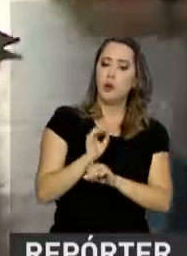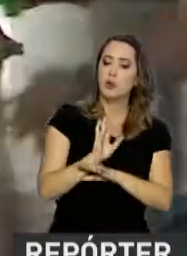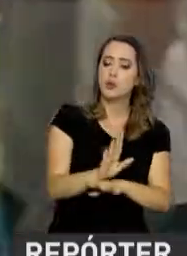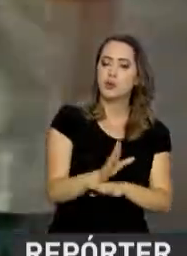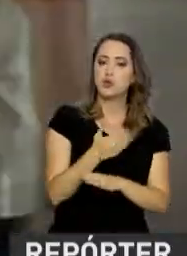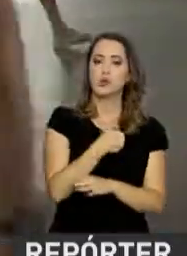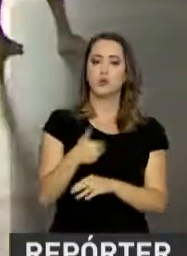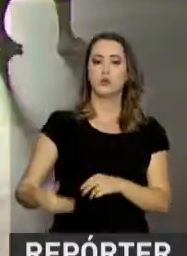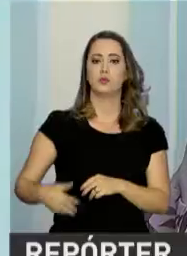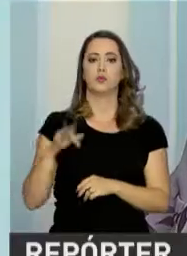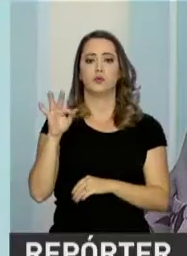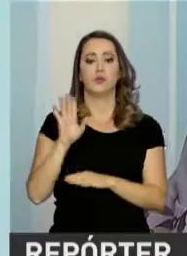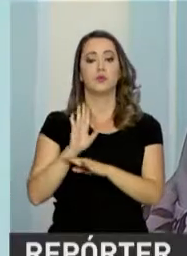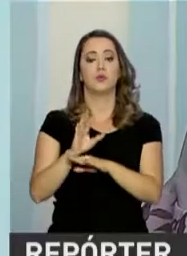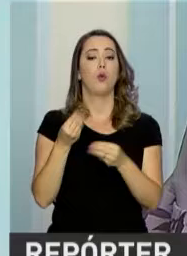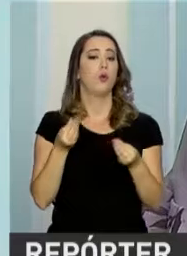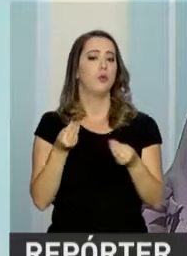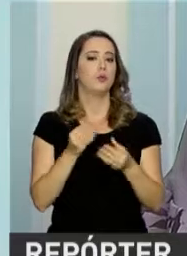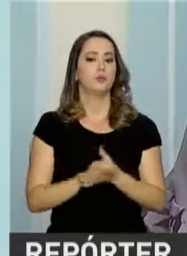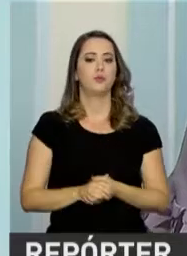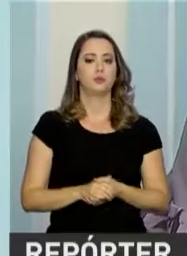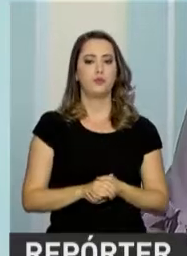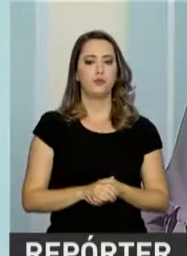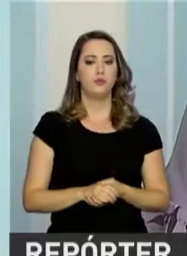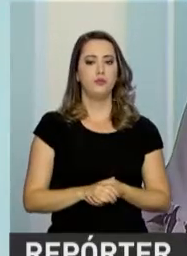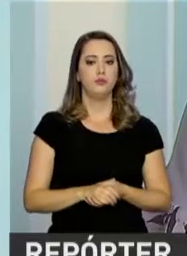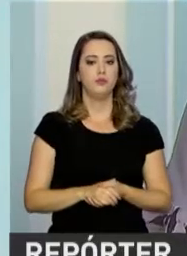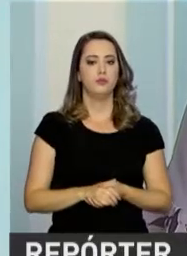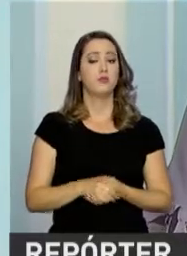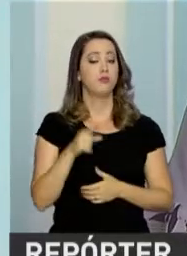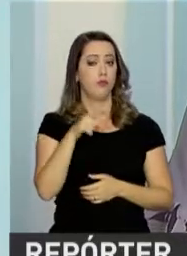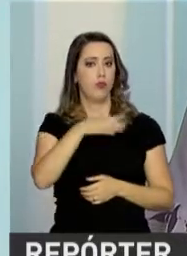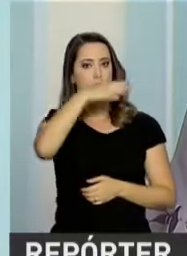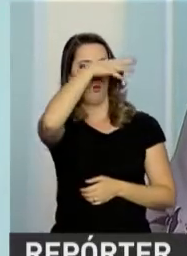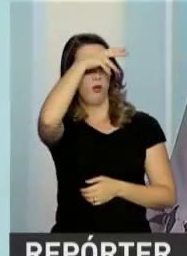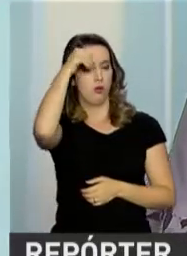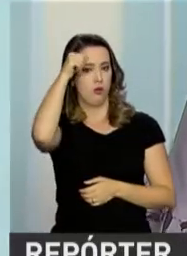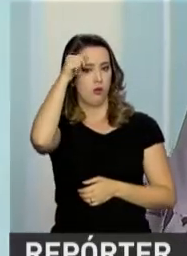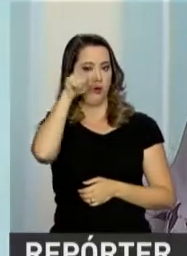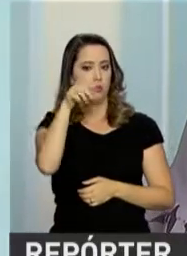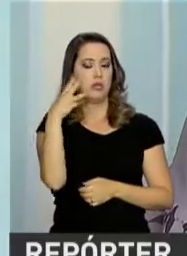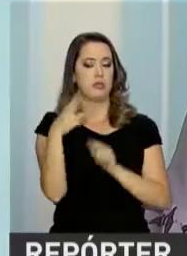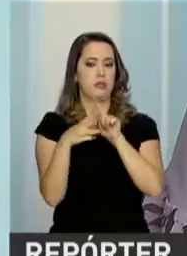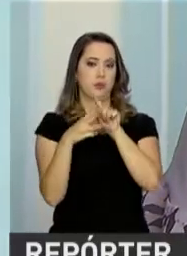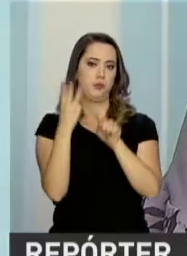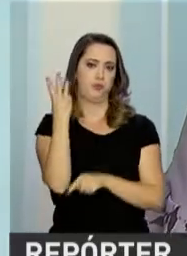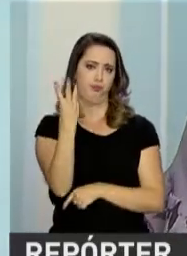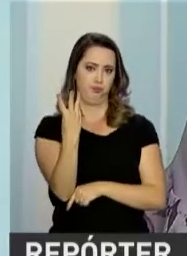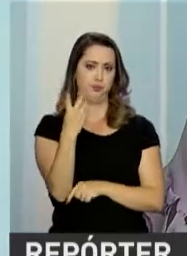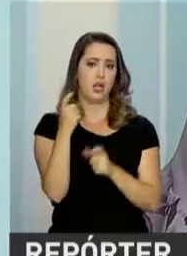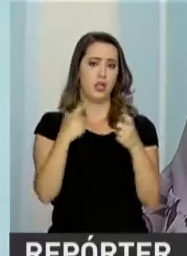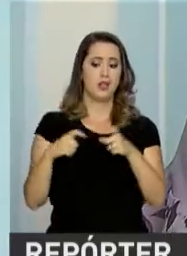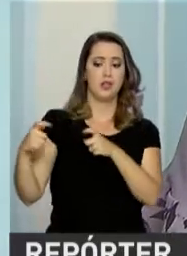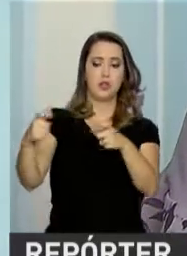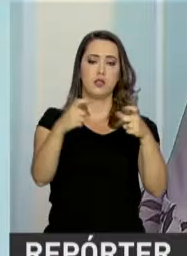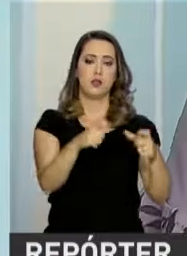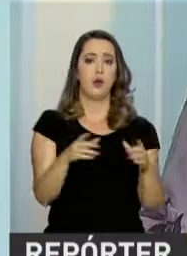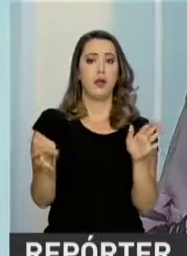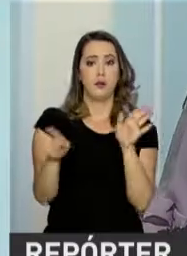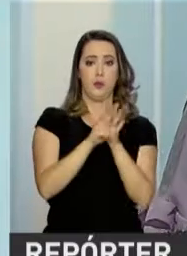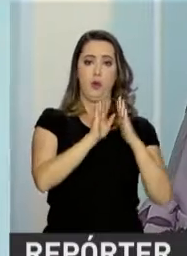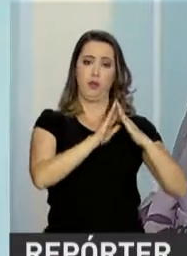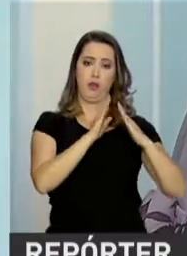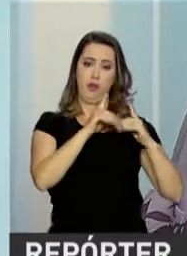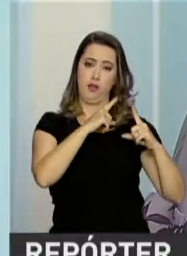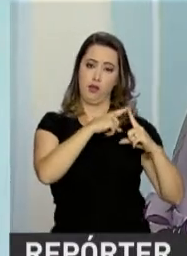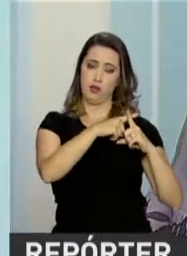vai fazer por eles. Em Manaus, os imigrantes venezuelanos foram levados para três abrigos mantidos pela Igreja Católica.